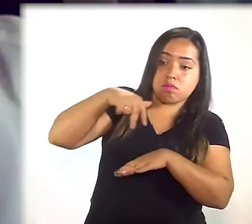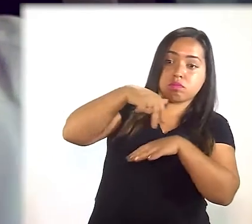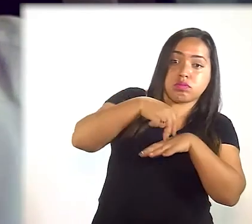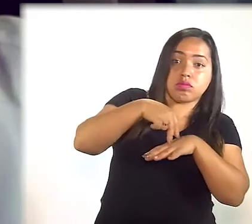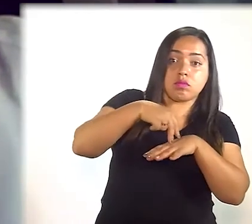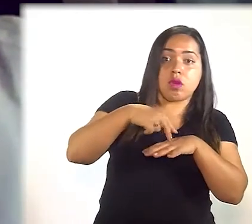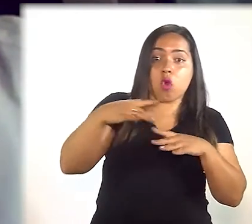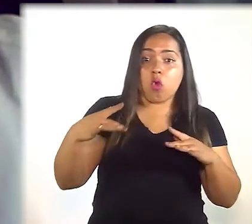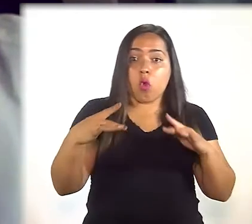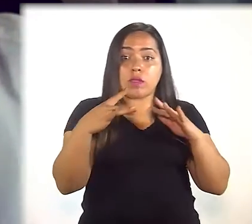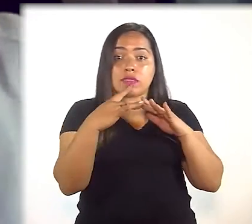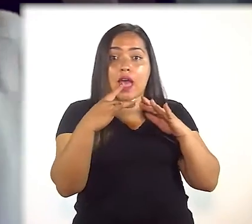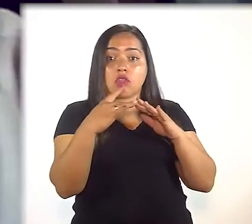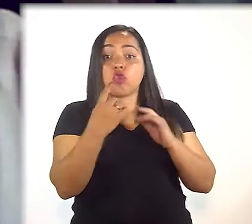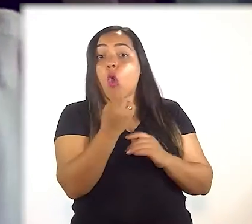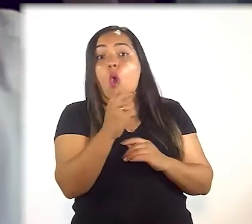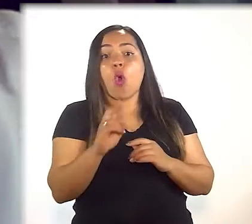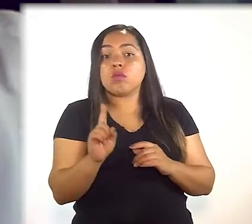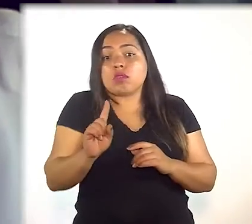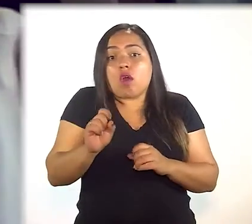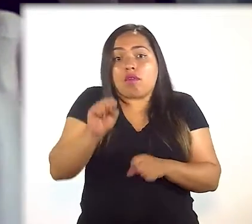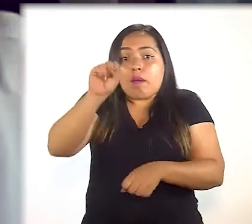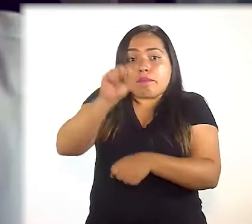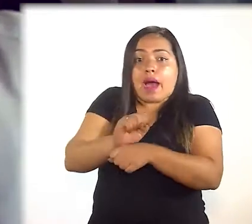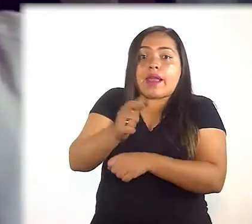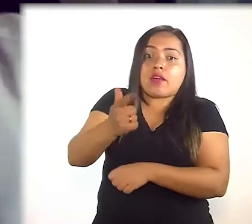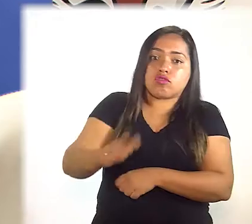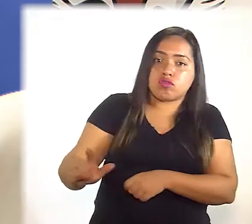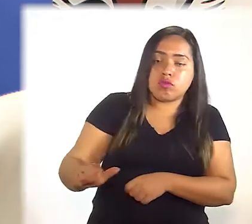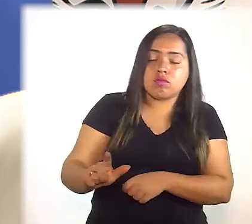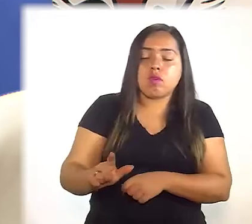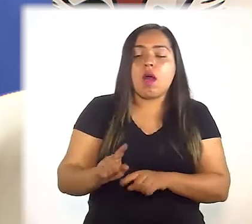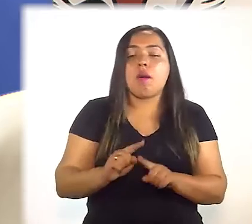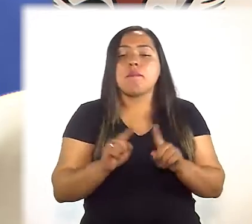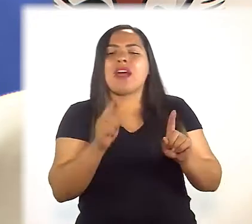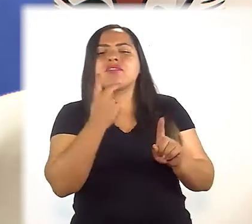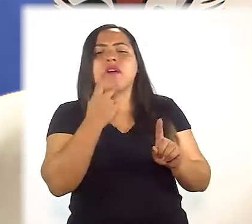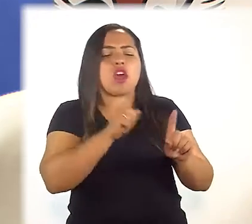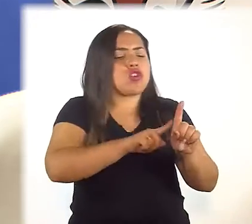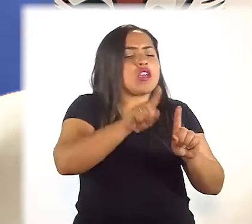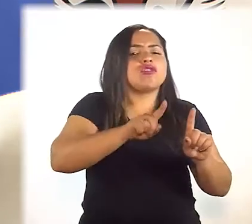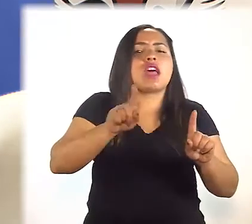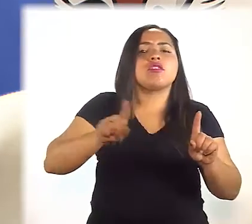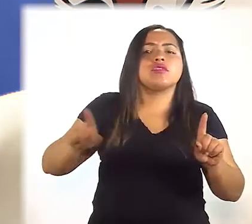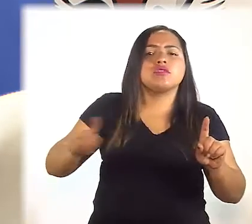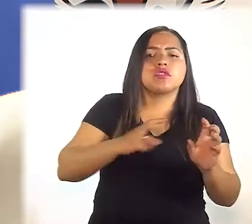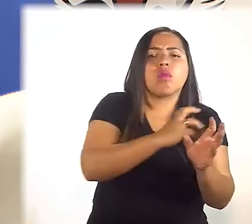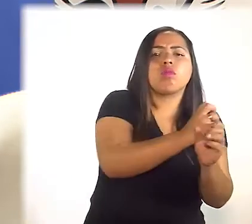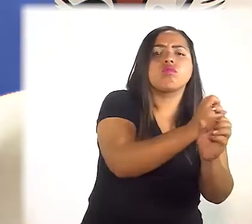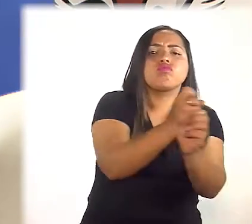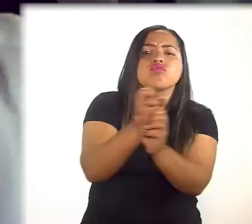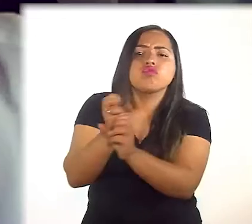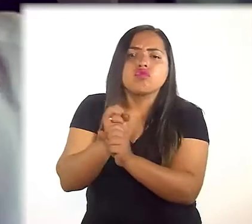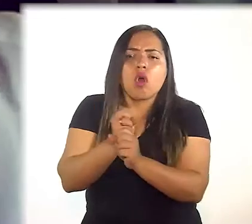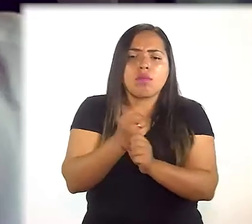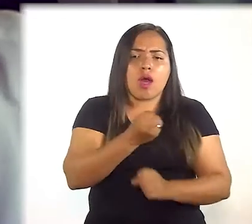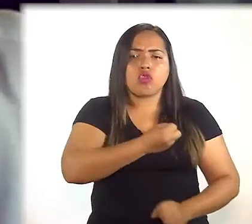atendimento presencial ou se a gente vai até retroceder. Em questão assim, de estatística,